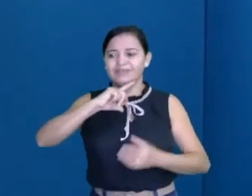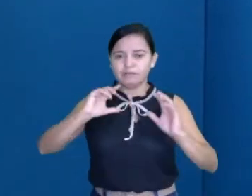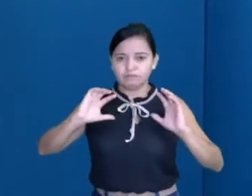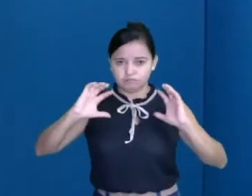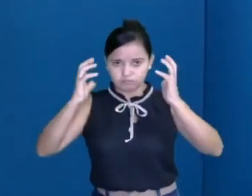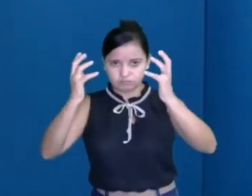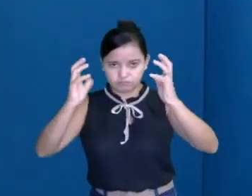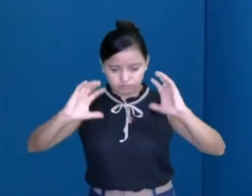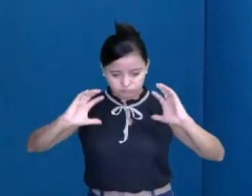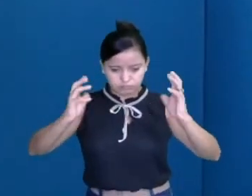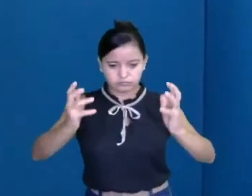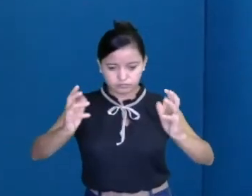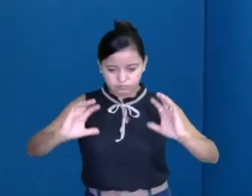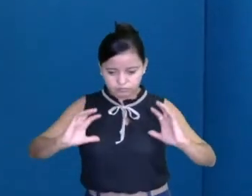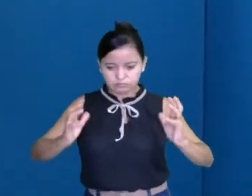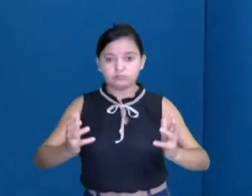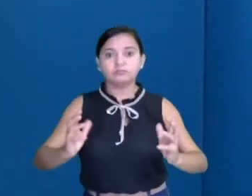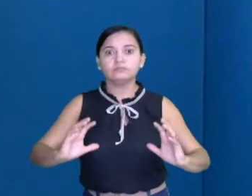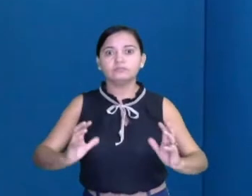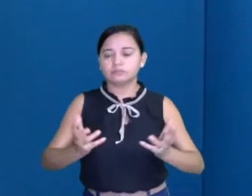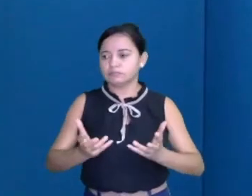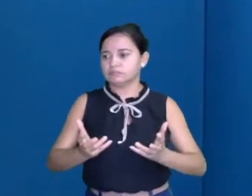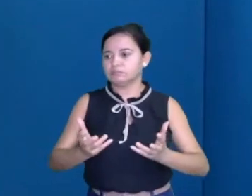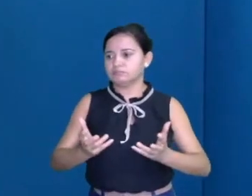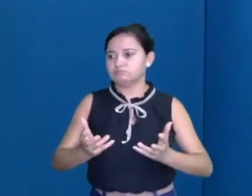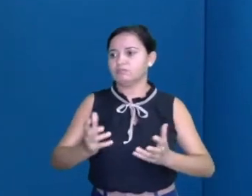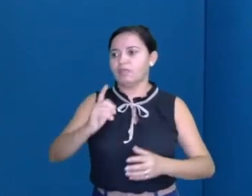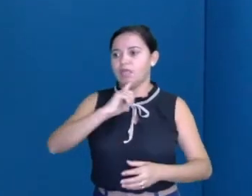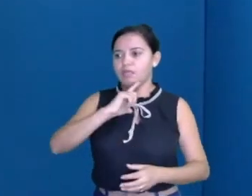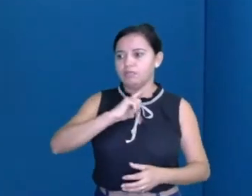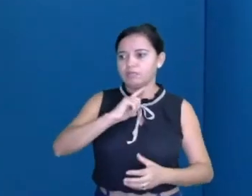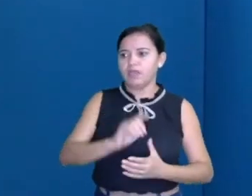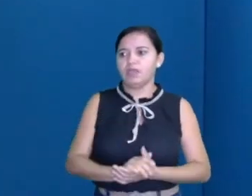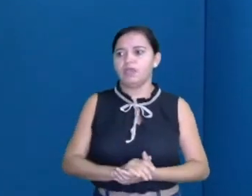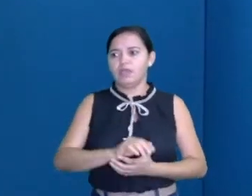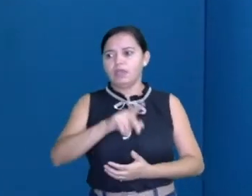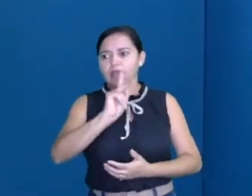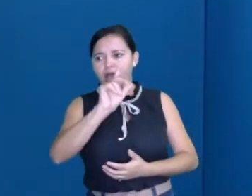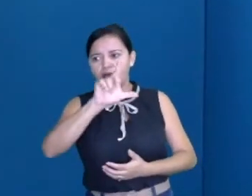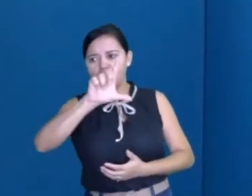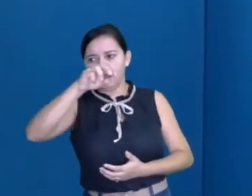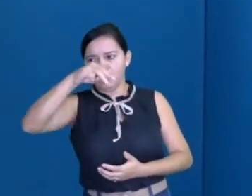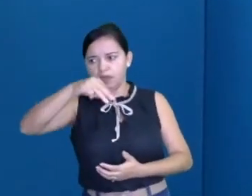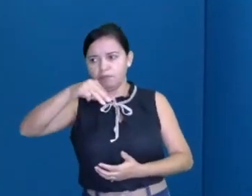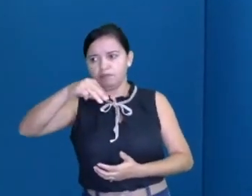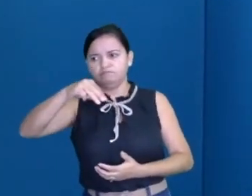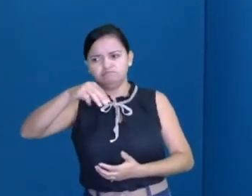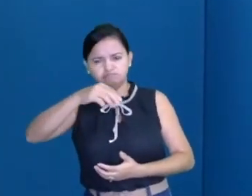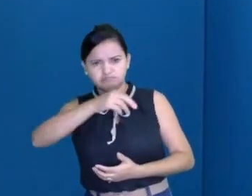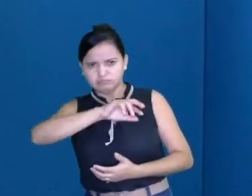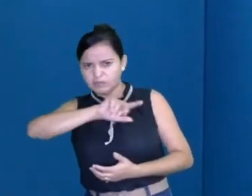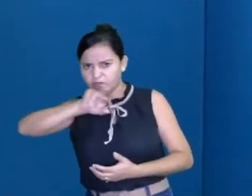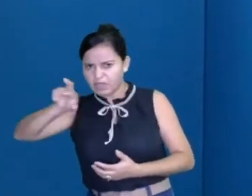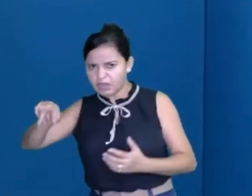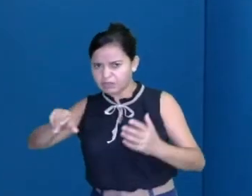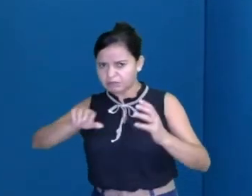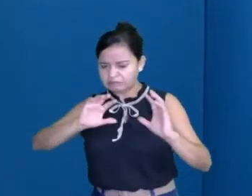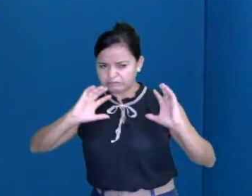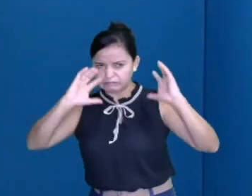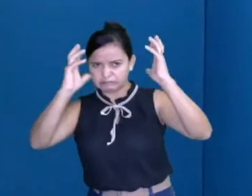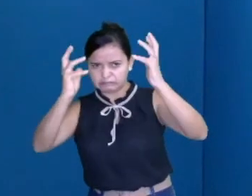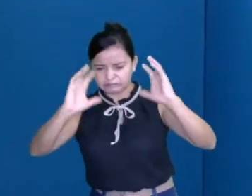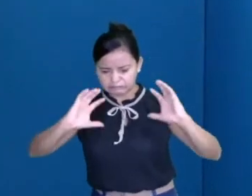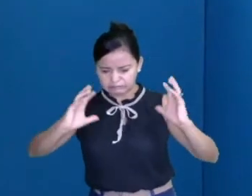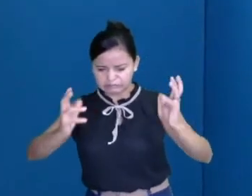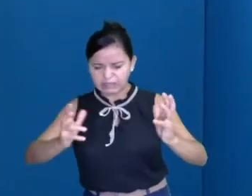chamada K, L, M, N, O, P e Q. São 7 camadas, cada uma delas com níveis específicos de energia, com